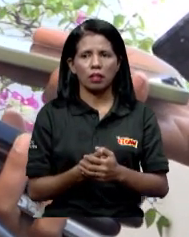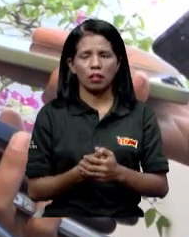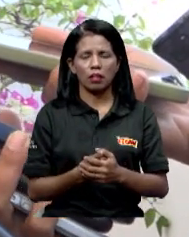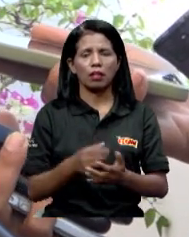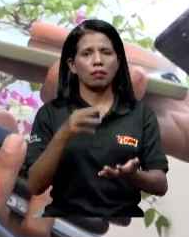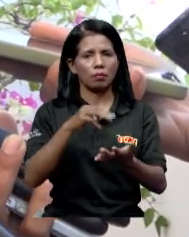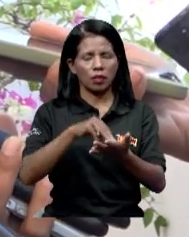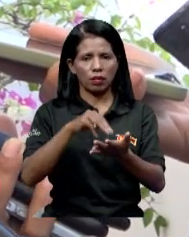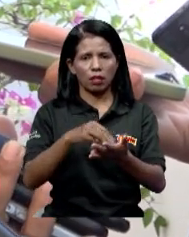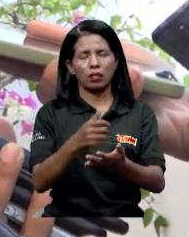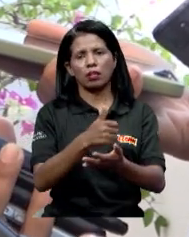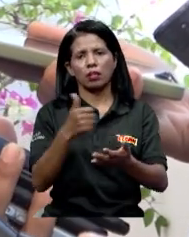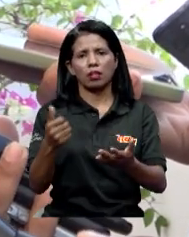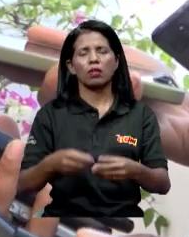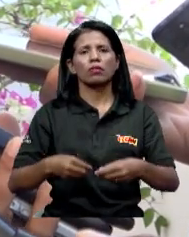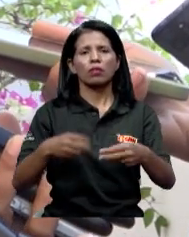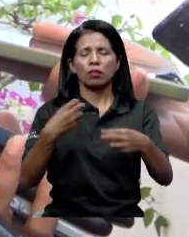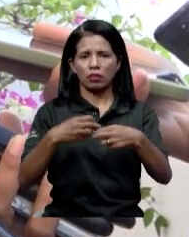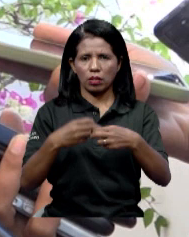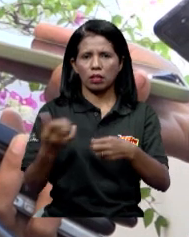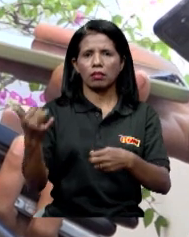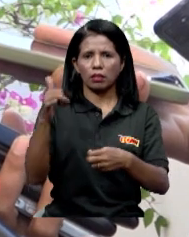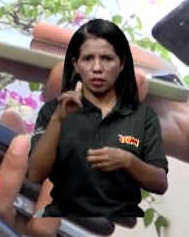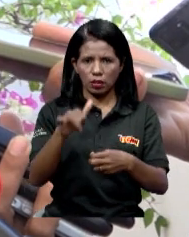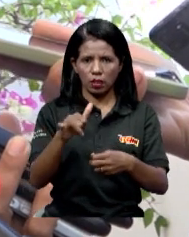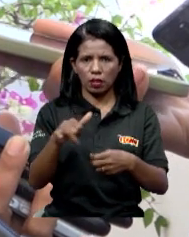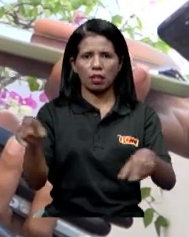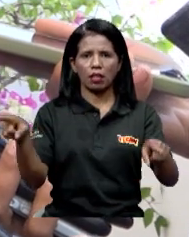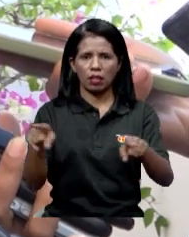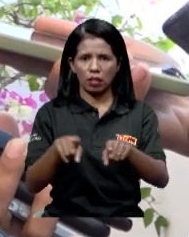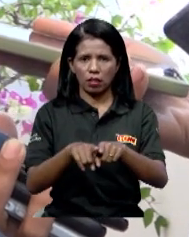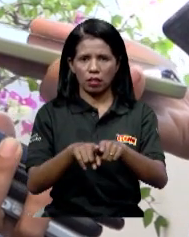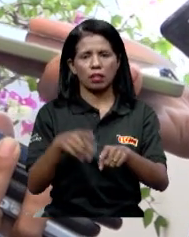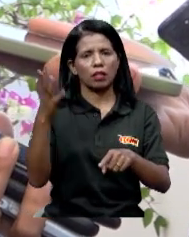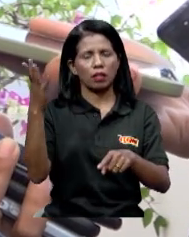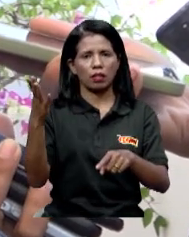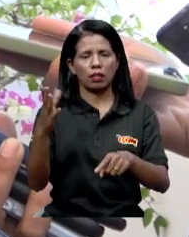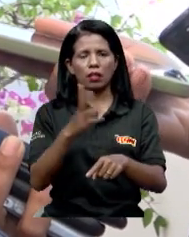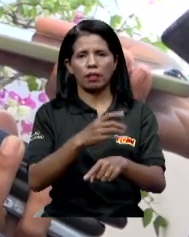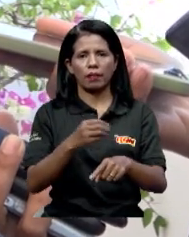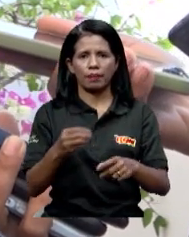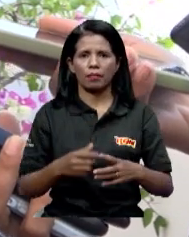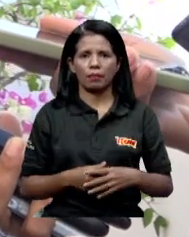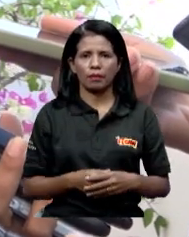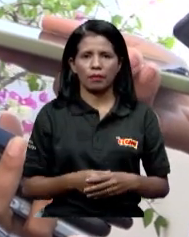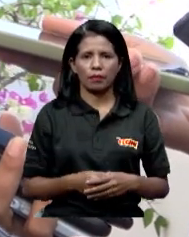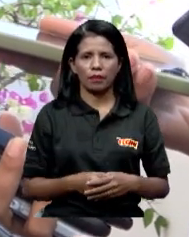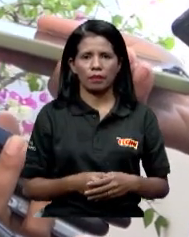Matéria não é prejudica sira a nessan e a situs sira não é